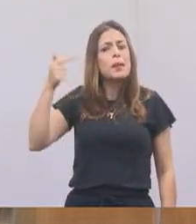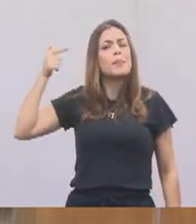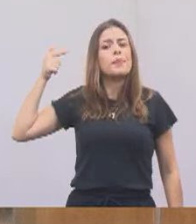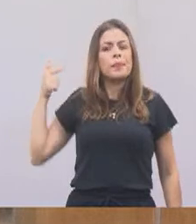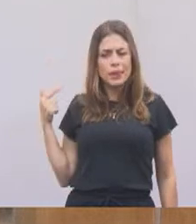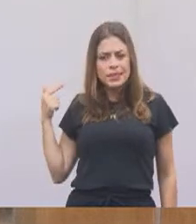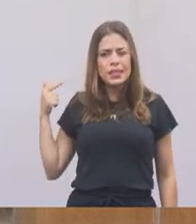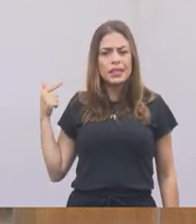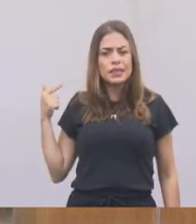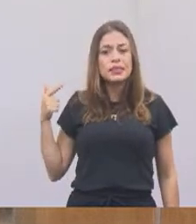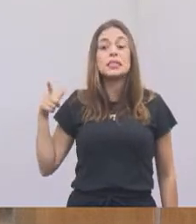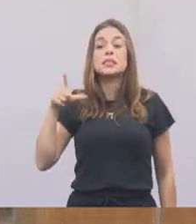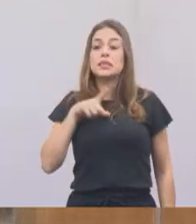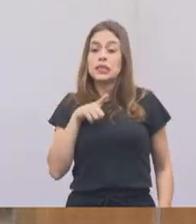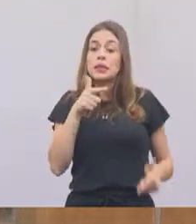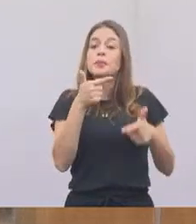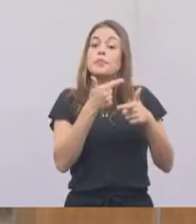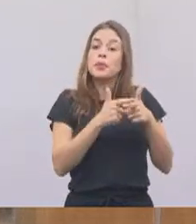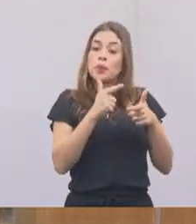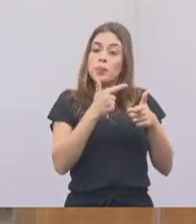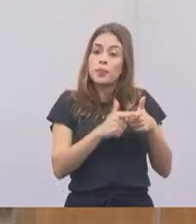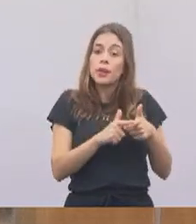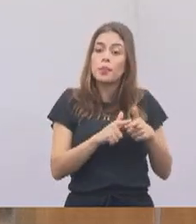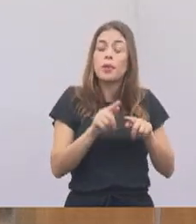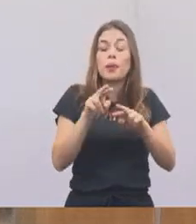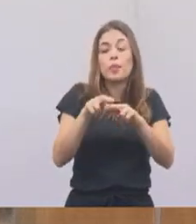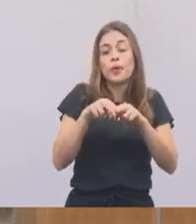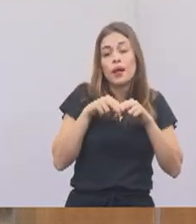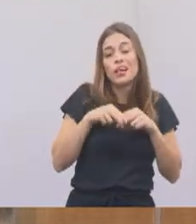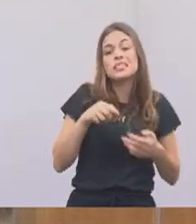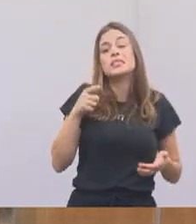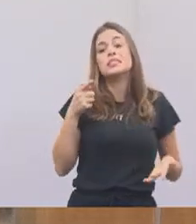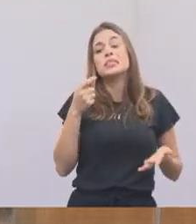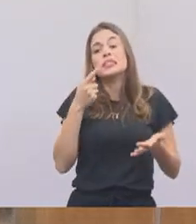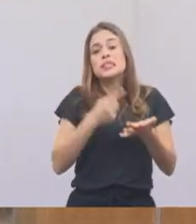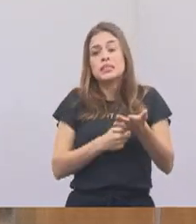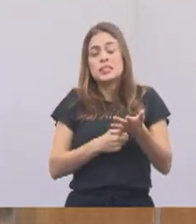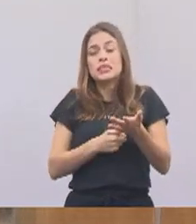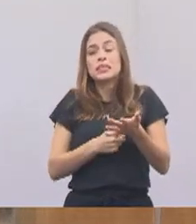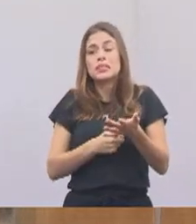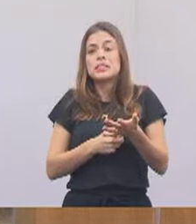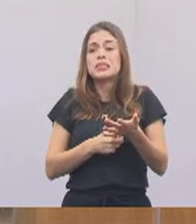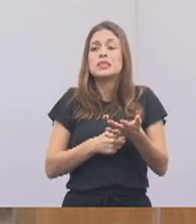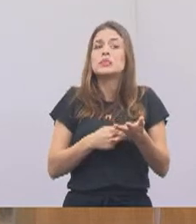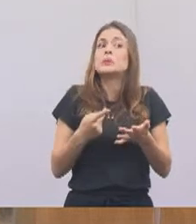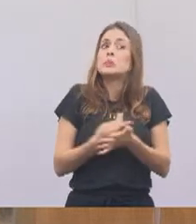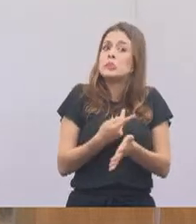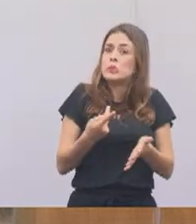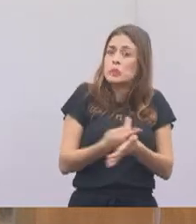nós teríamos problema por causa de uma decisão equivocada da administração pública de